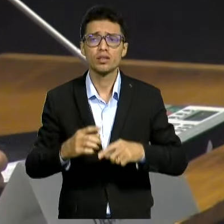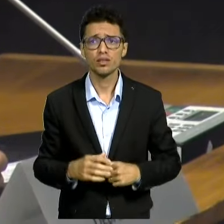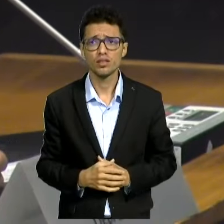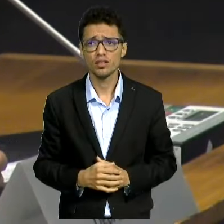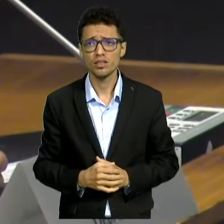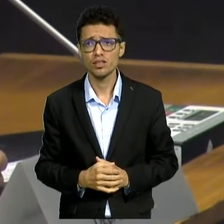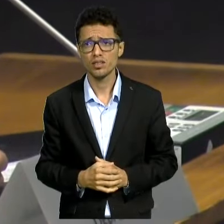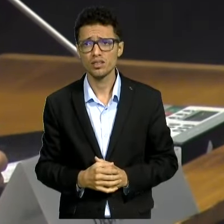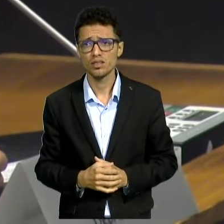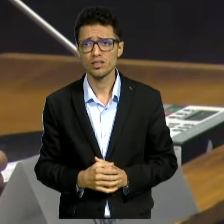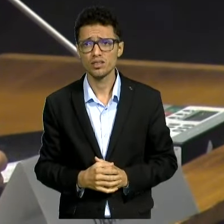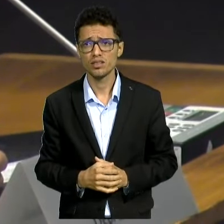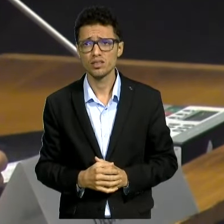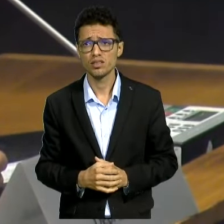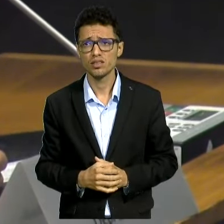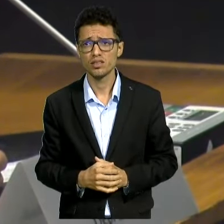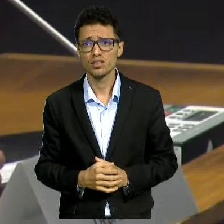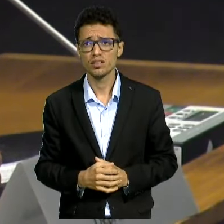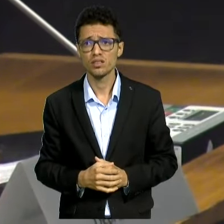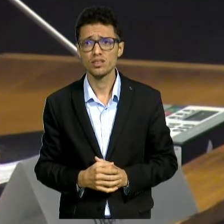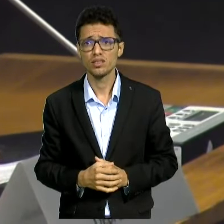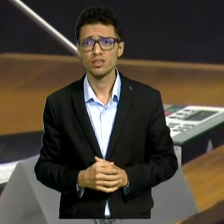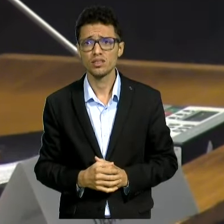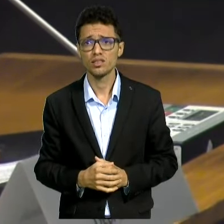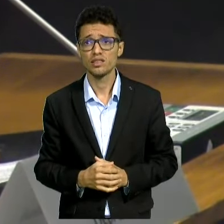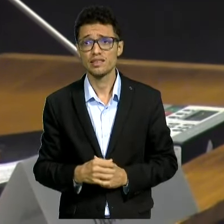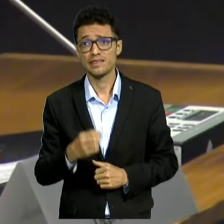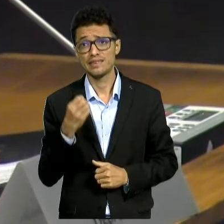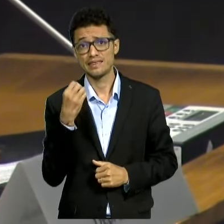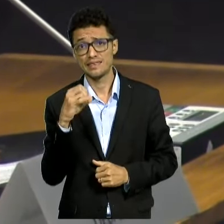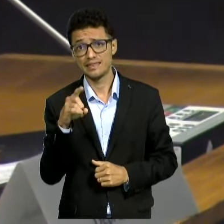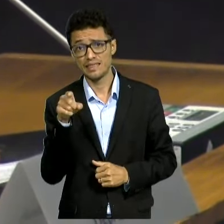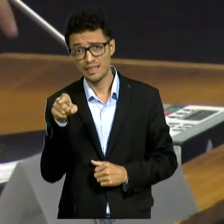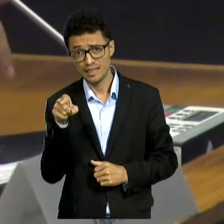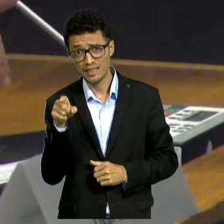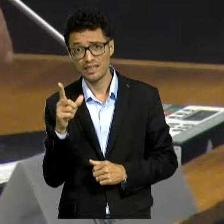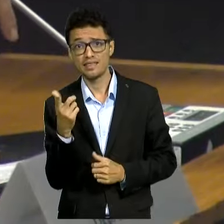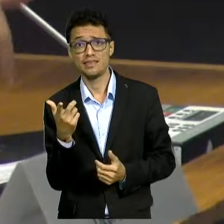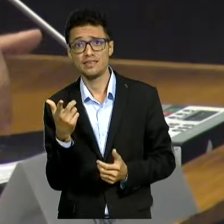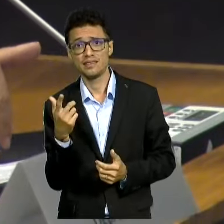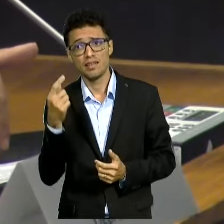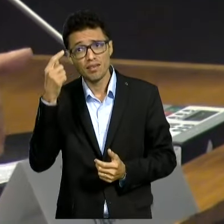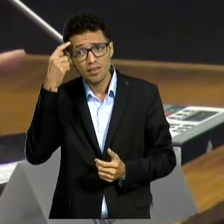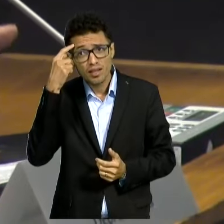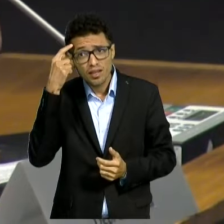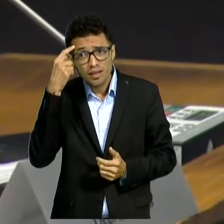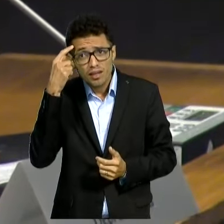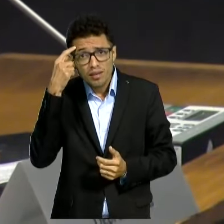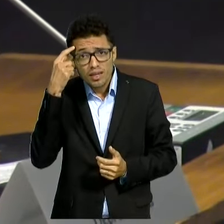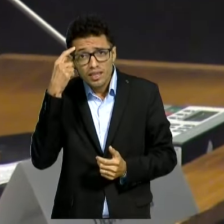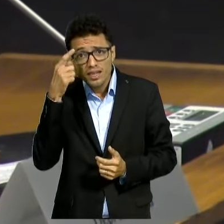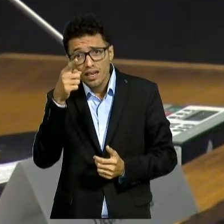se, na verdade, eles fossem atrás aí da sua fala, vão entender que essa casa está contra